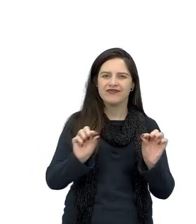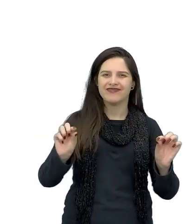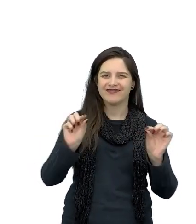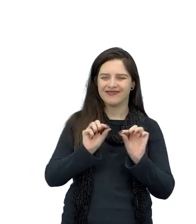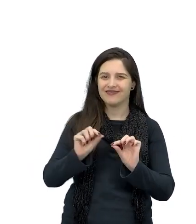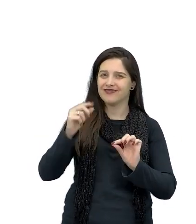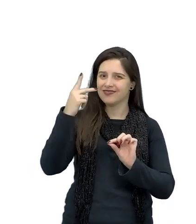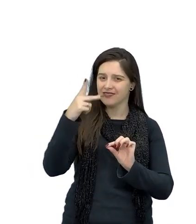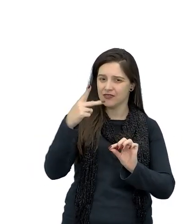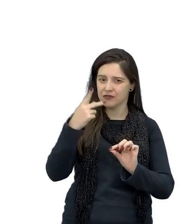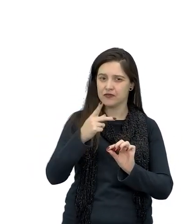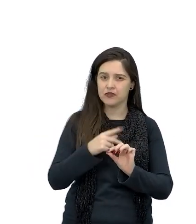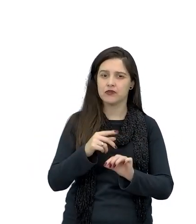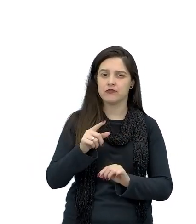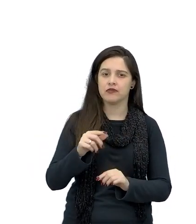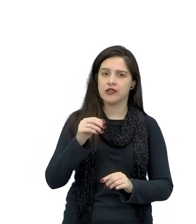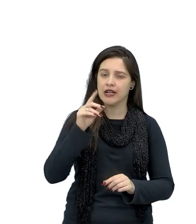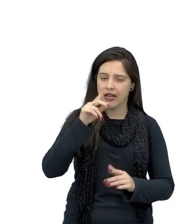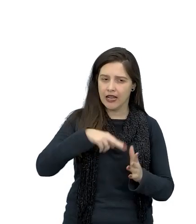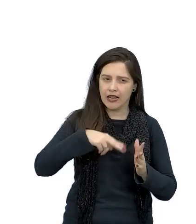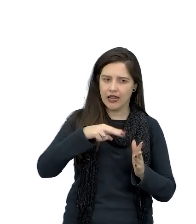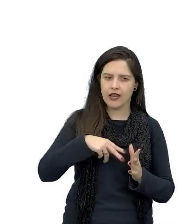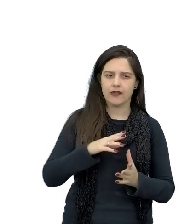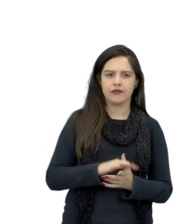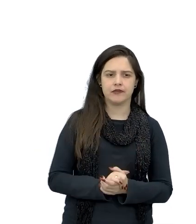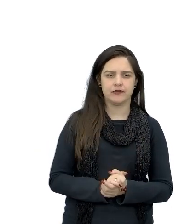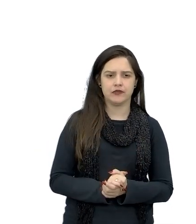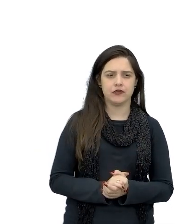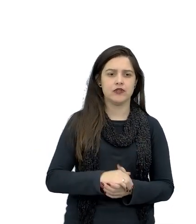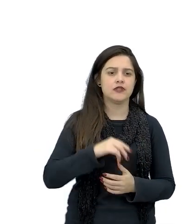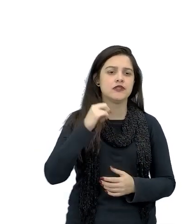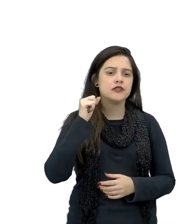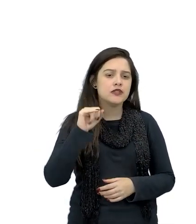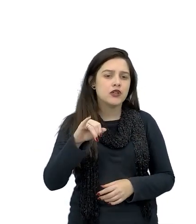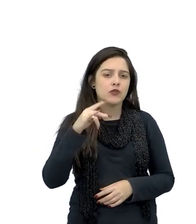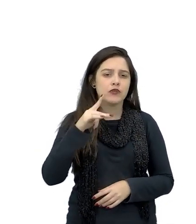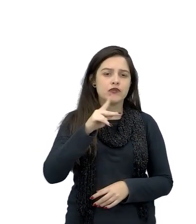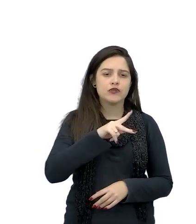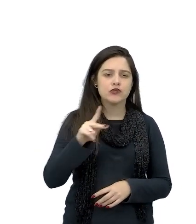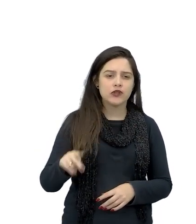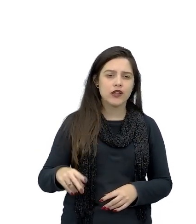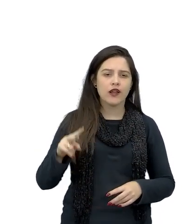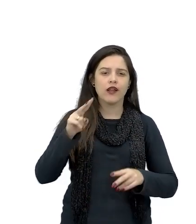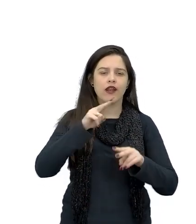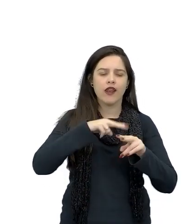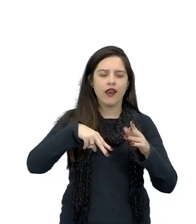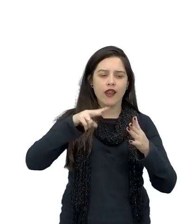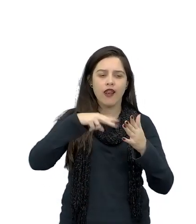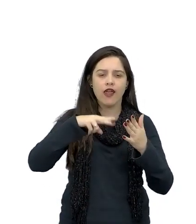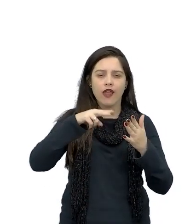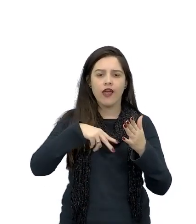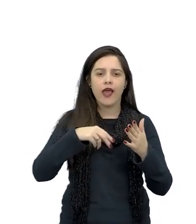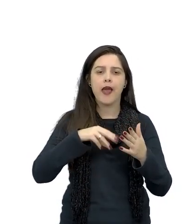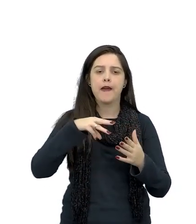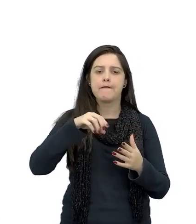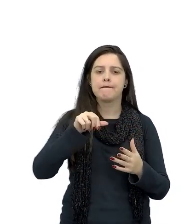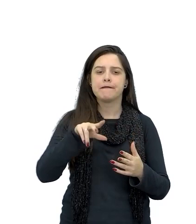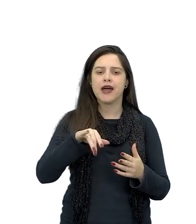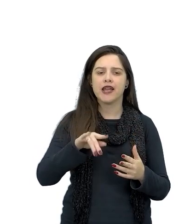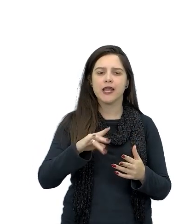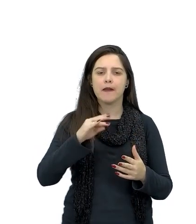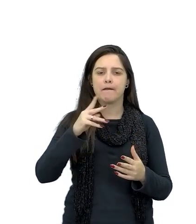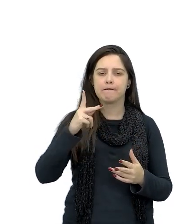sua versão lida. Sua professora ou professor irá reler a lenda Maria Pamonha para que